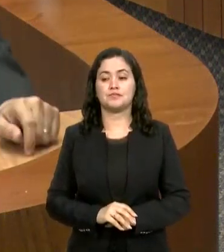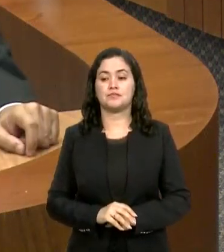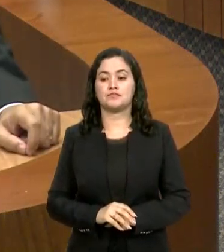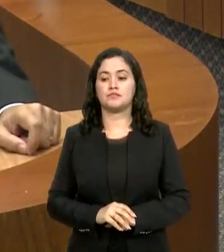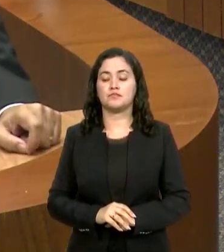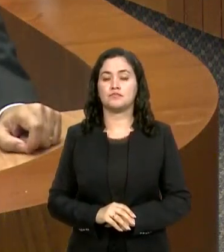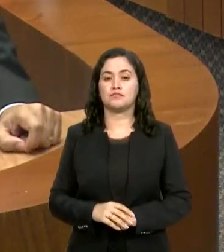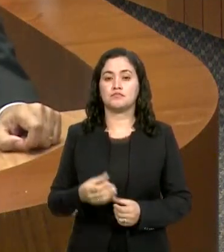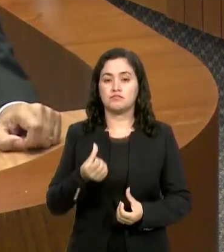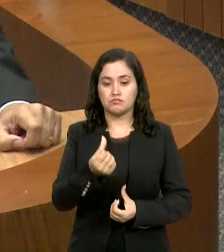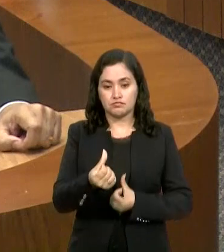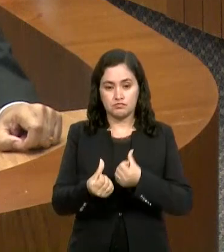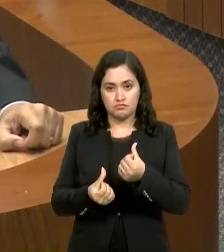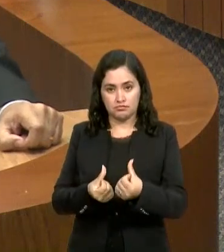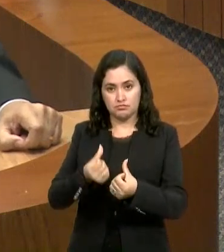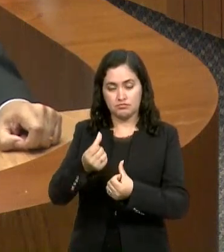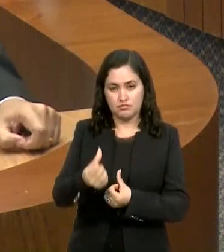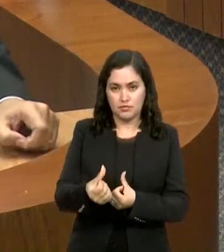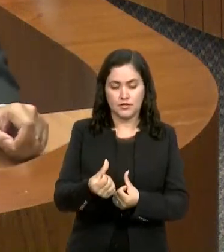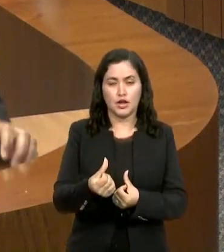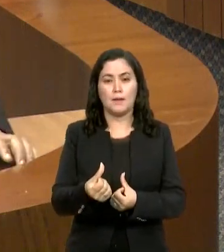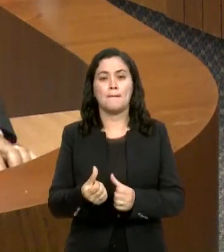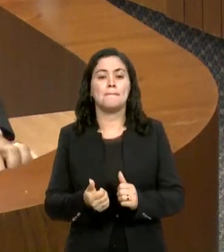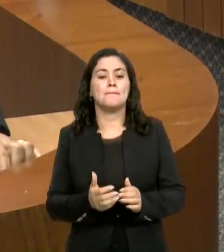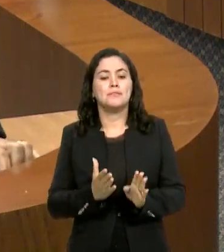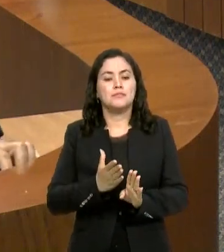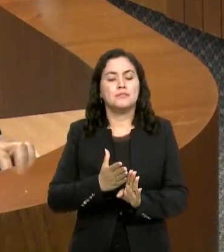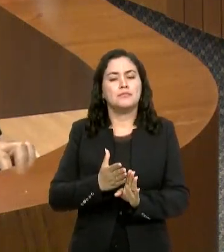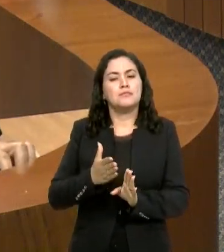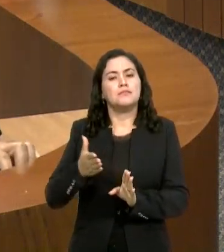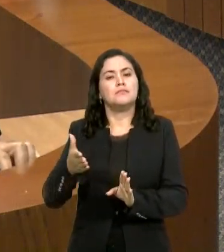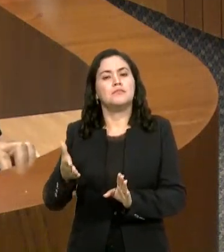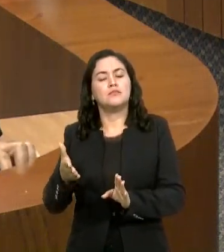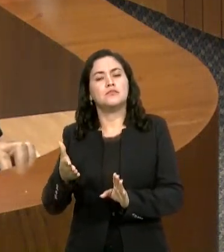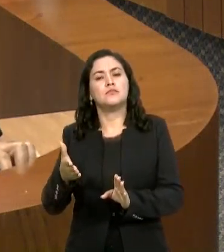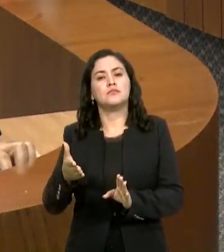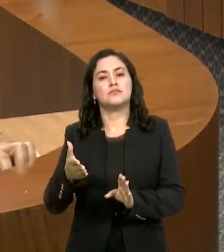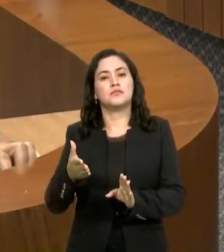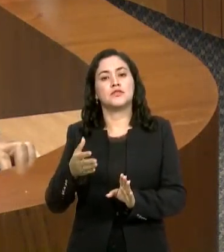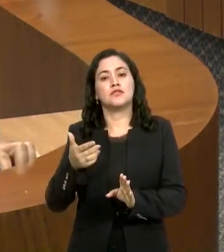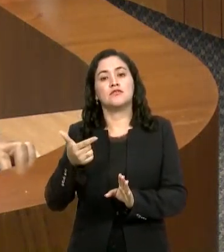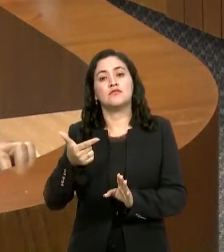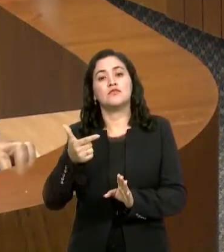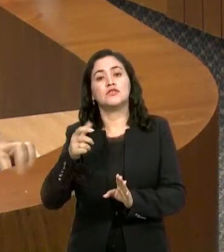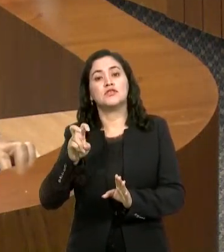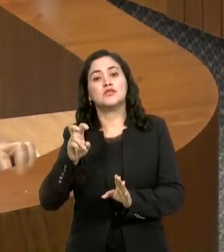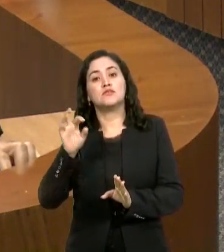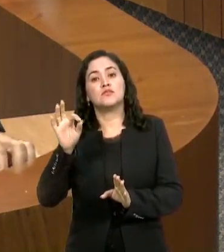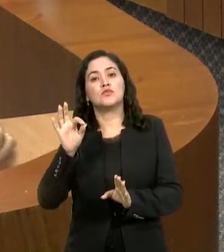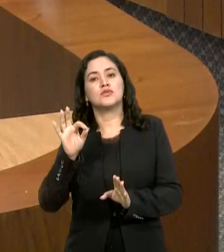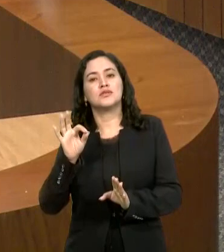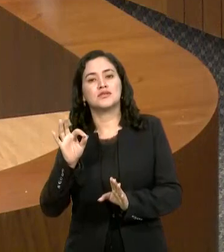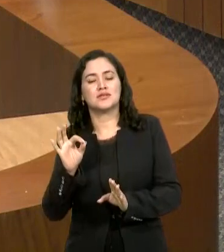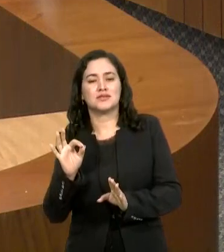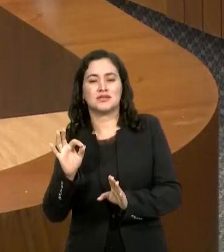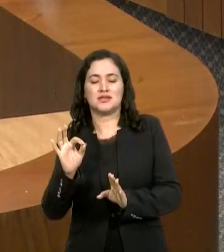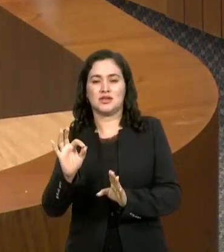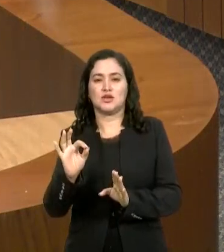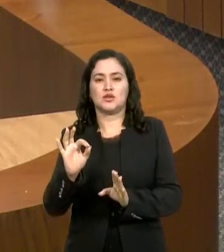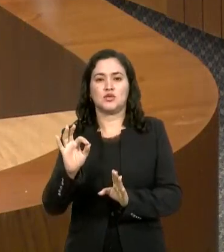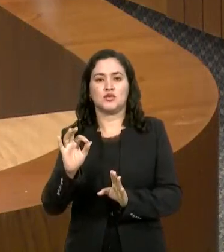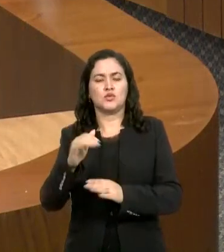primeiros 6 meses do ano, 25% de todo investimento feito nos últimos anos foi feito. Vão ser